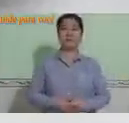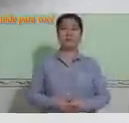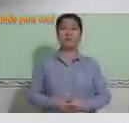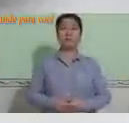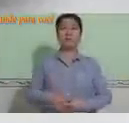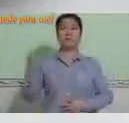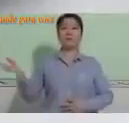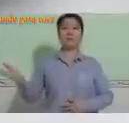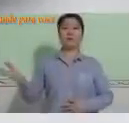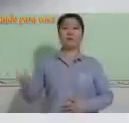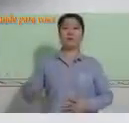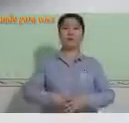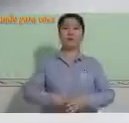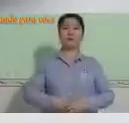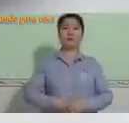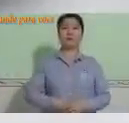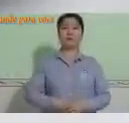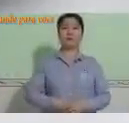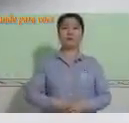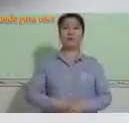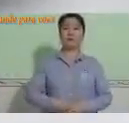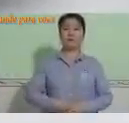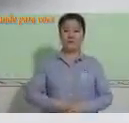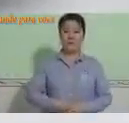acento agudo, 1 mês de tratamento.